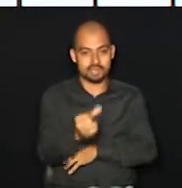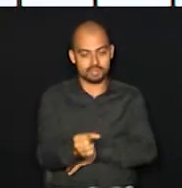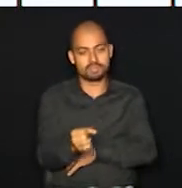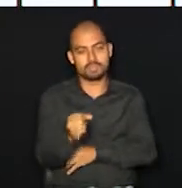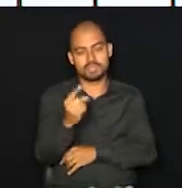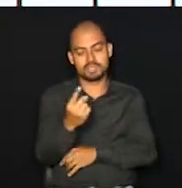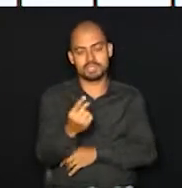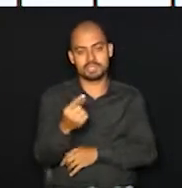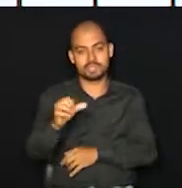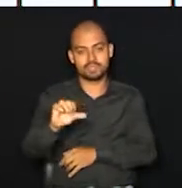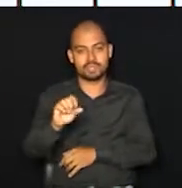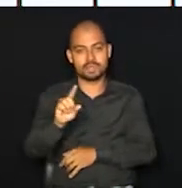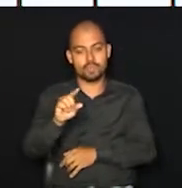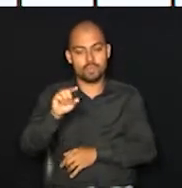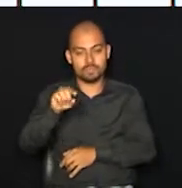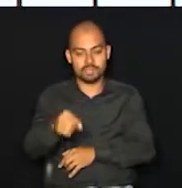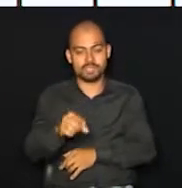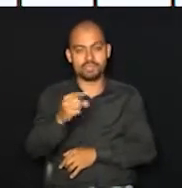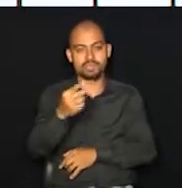1.191.290 casos, com